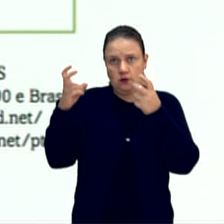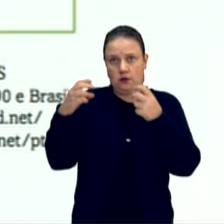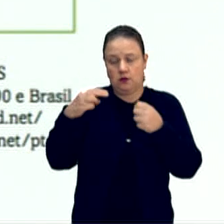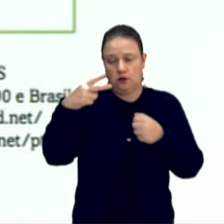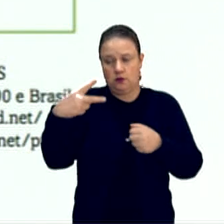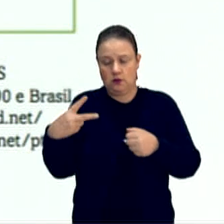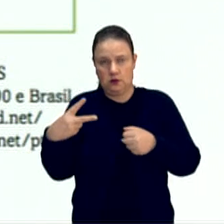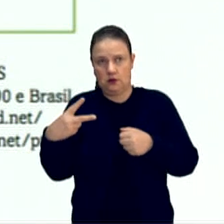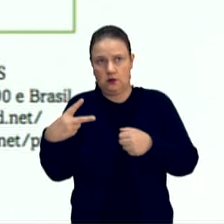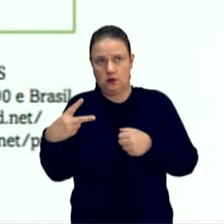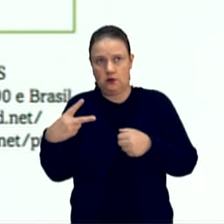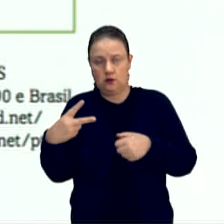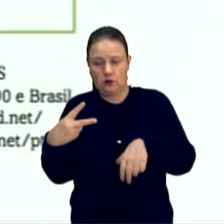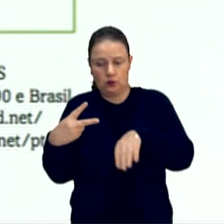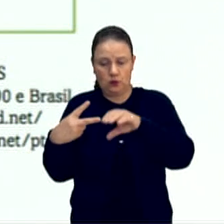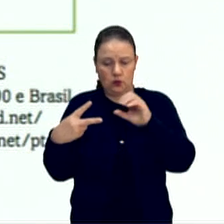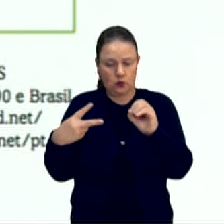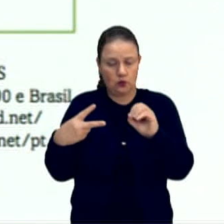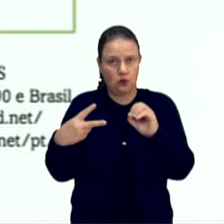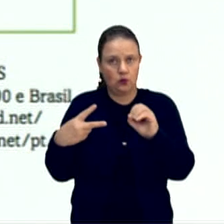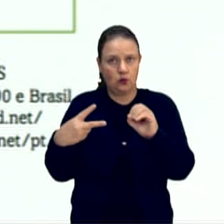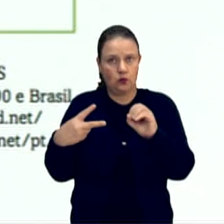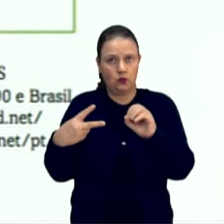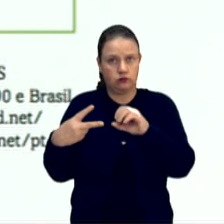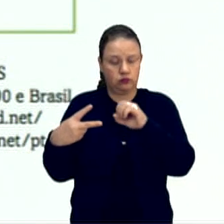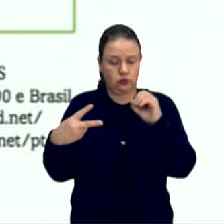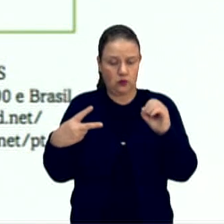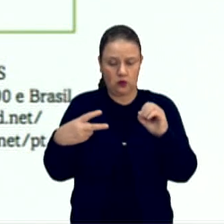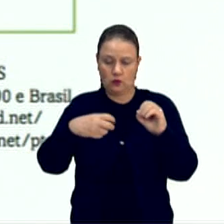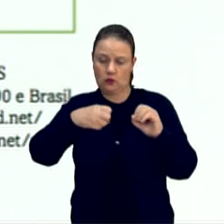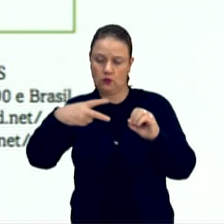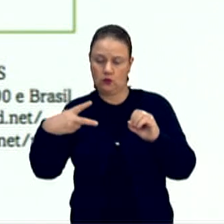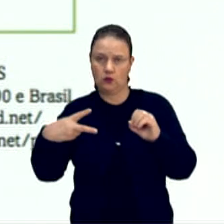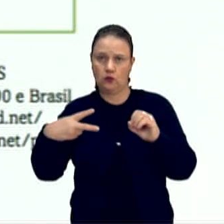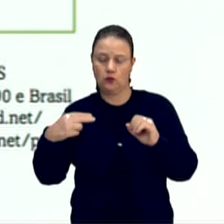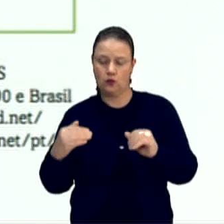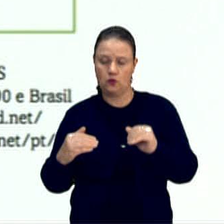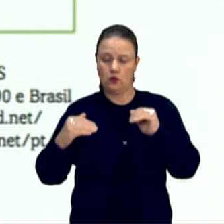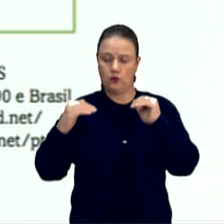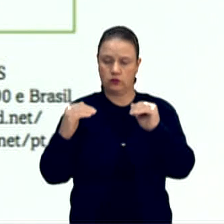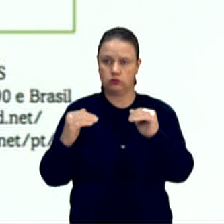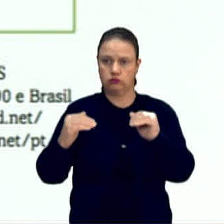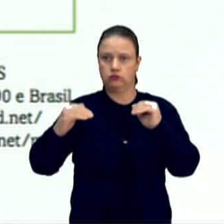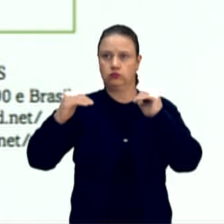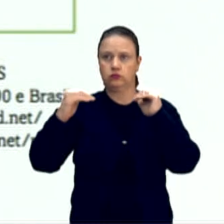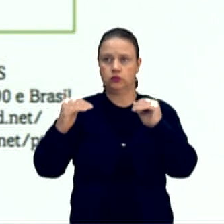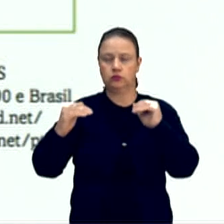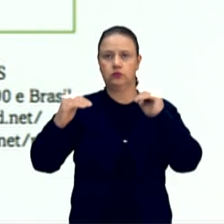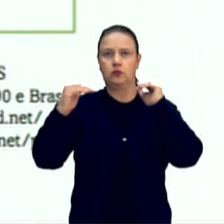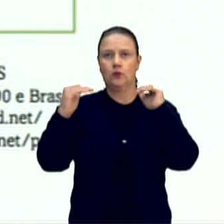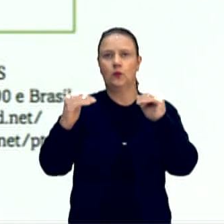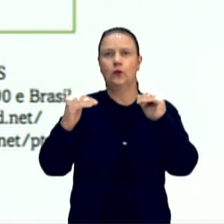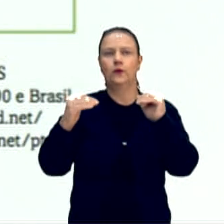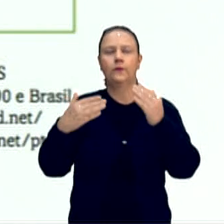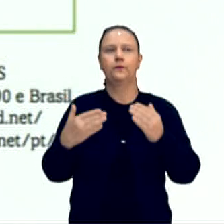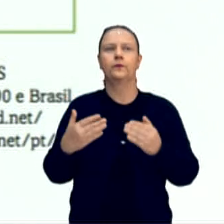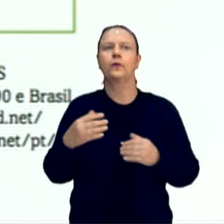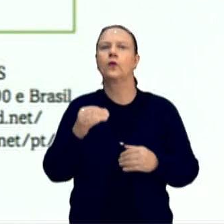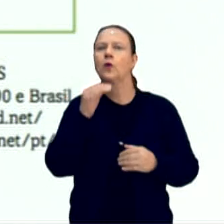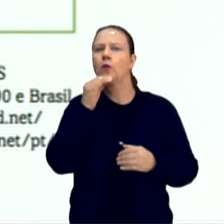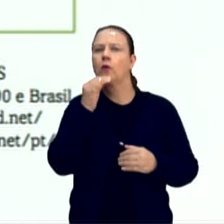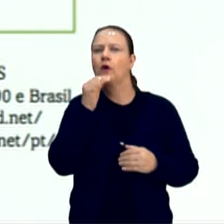né? Então é relativamente estreita. Mas ela tem um meio grande, ó. Que mesmo que as pessoas estão atingindo ali